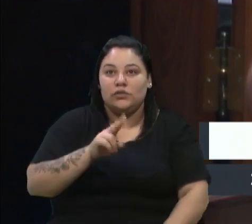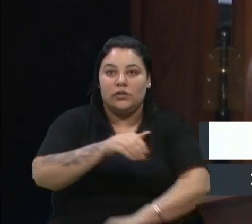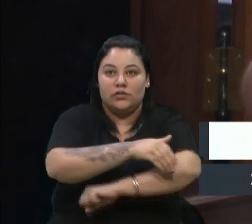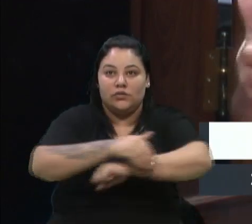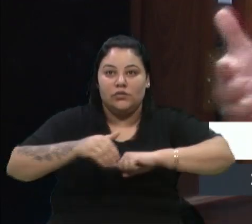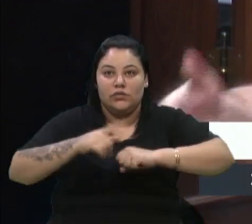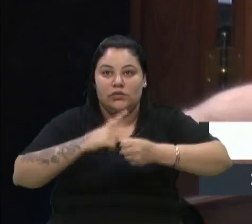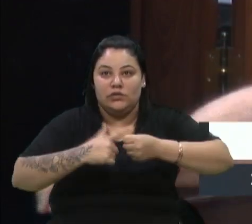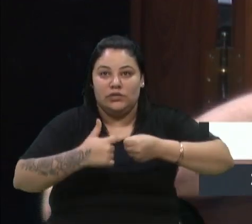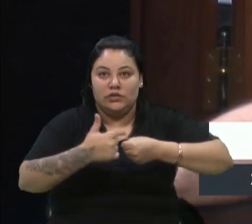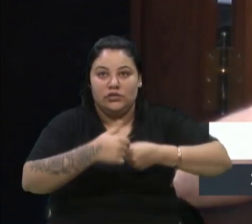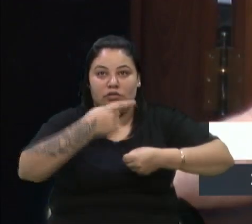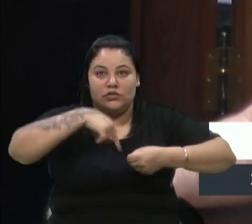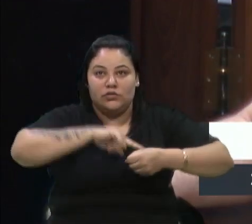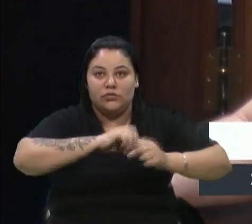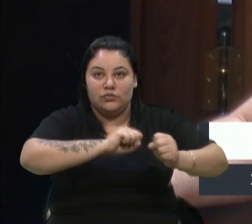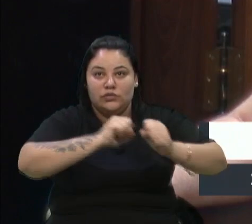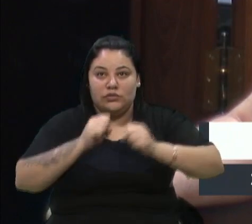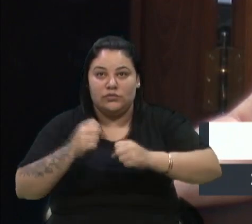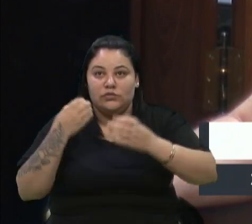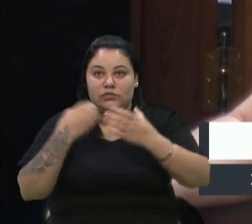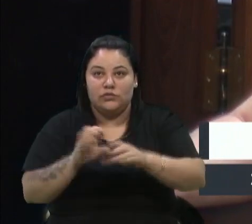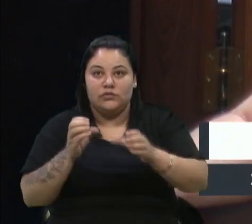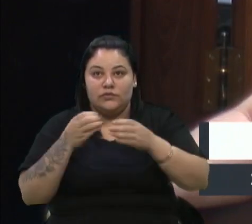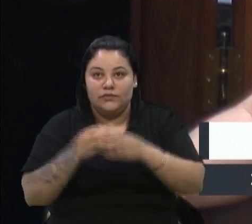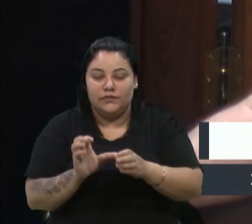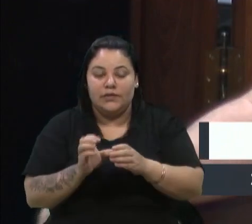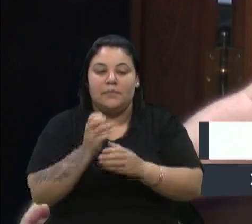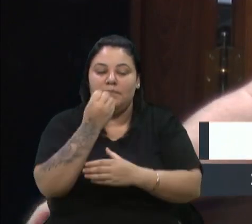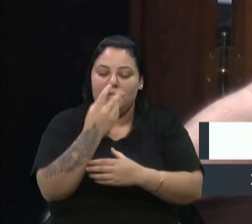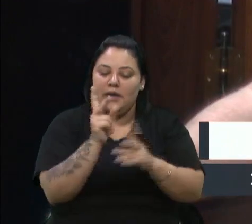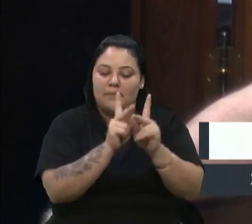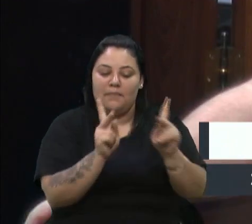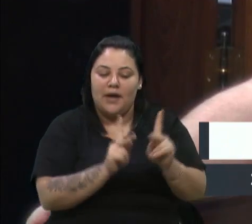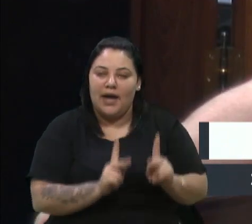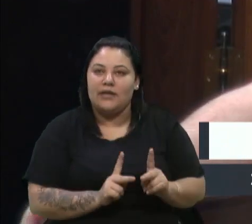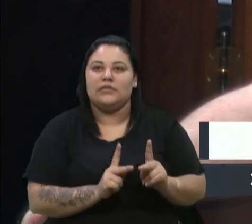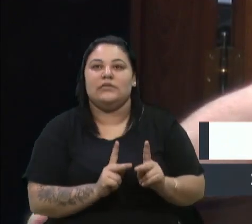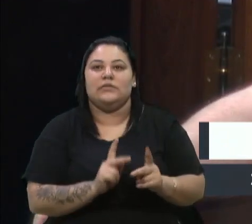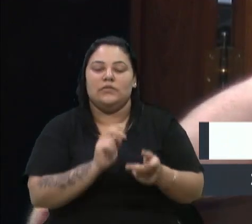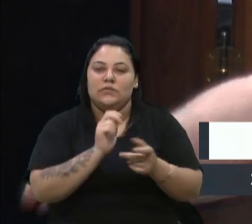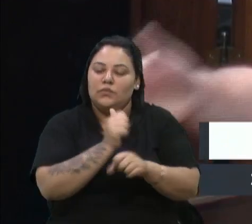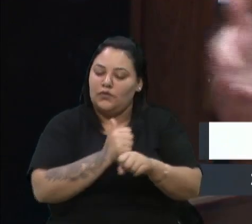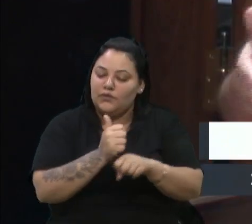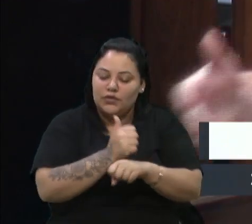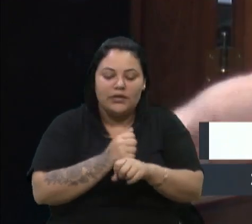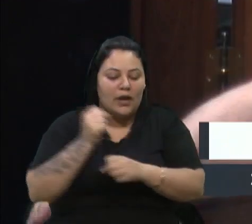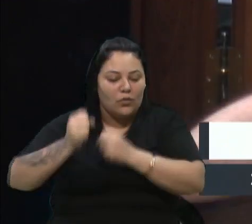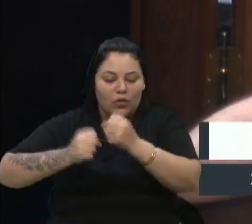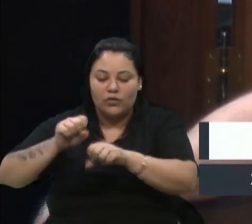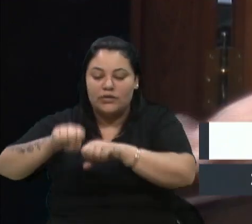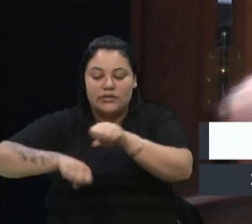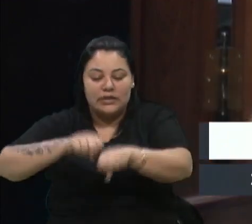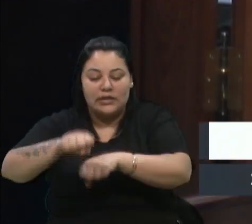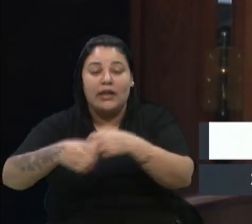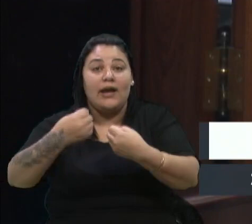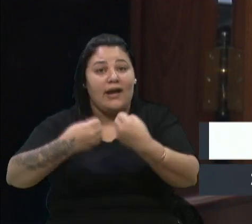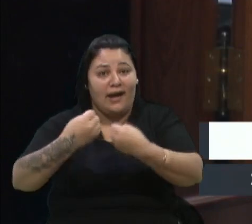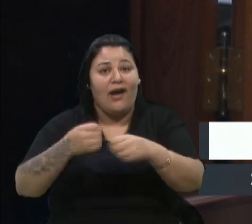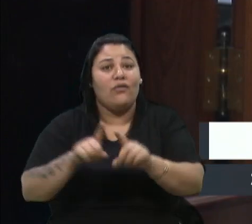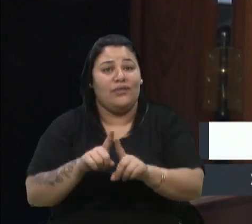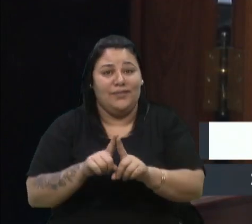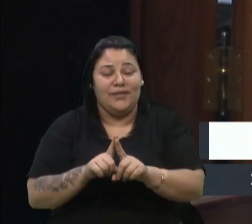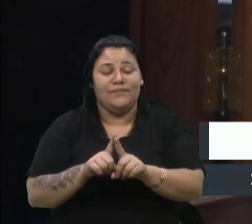e que a gente possa conviver em harmonia entre atletas, sejam eles corredores, ciclistas e os carros. E isso